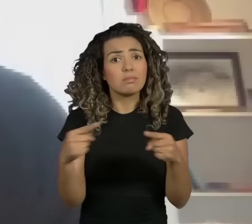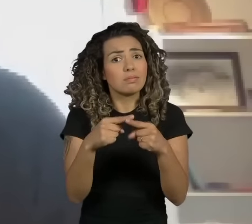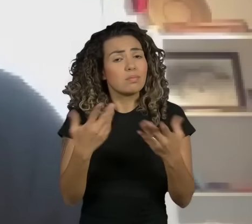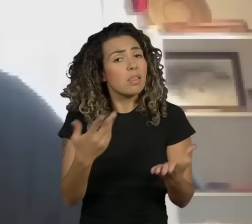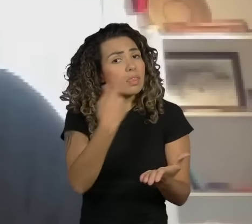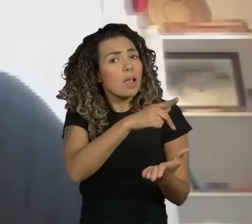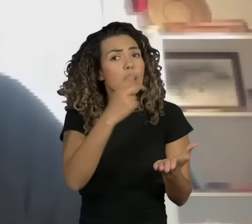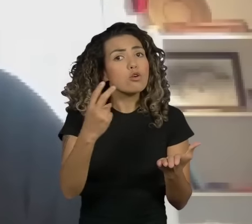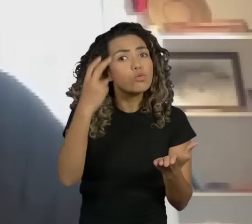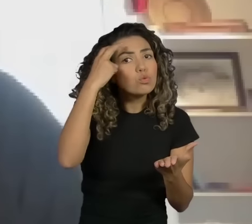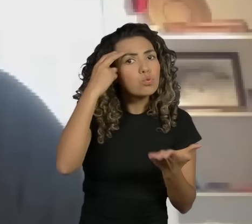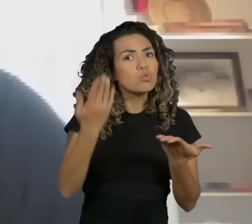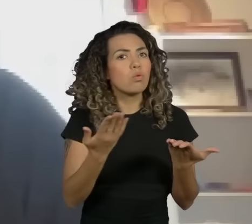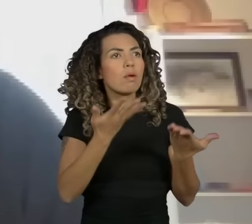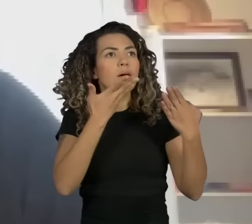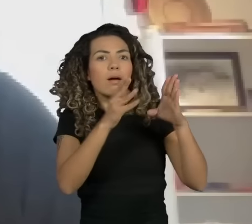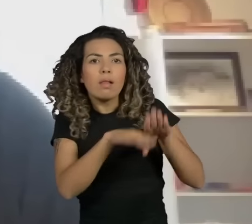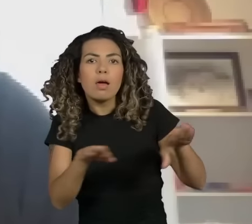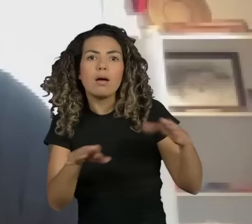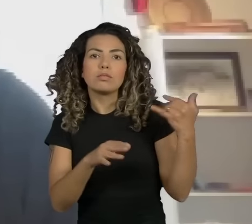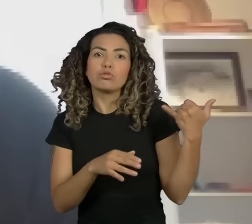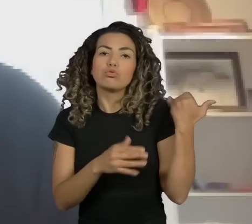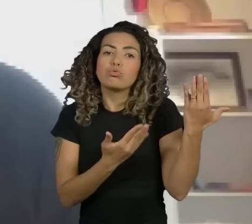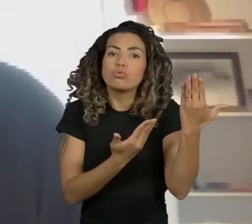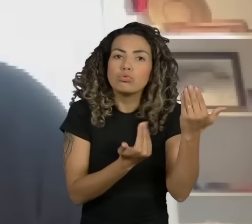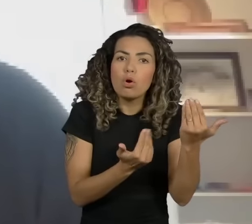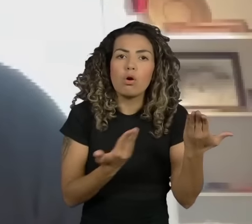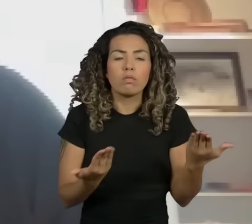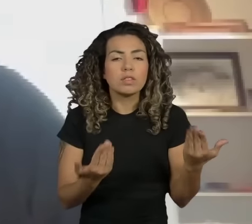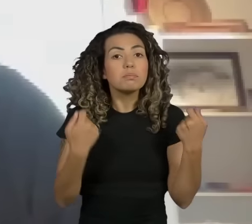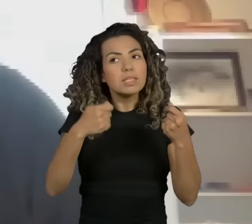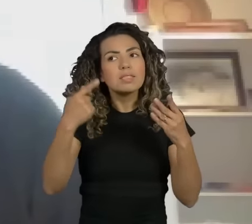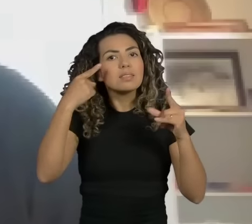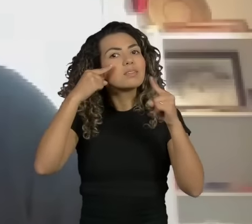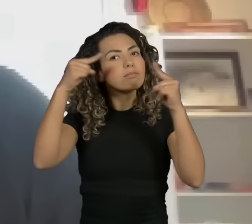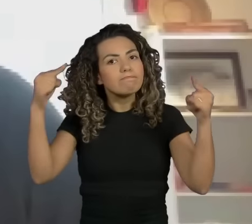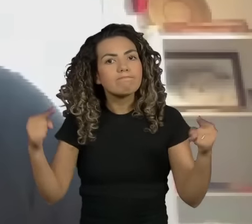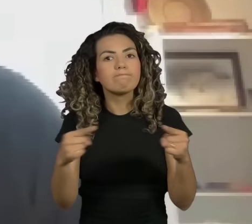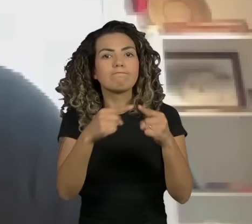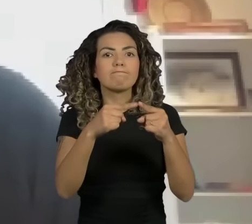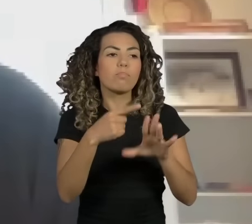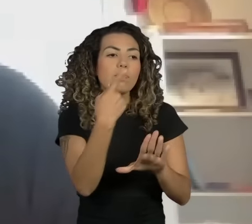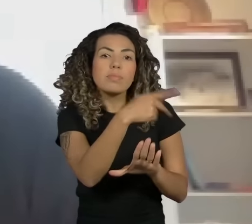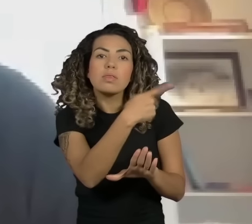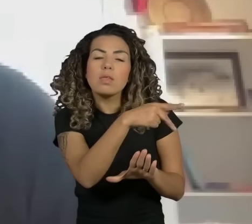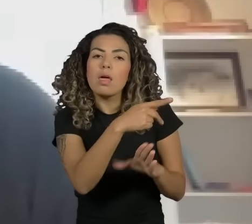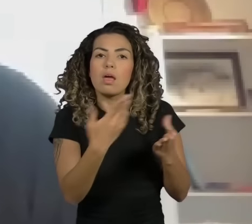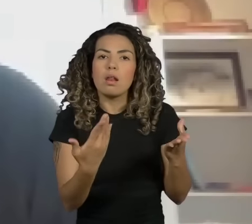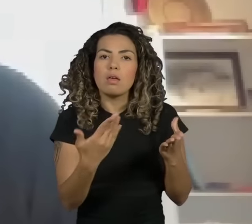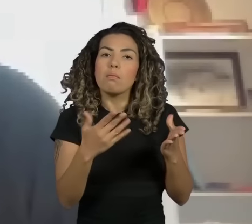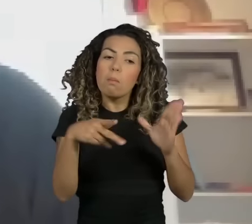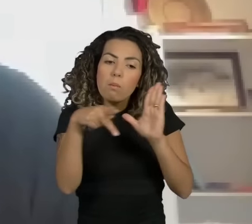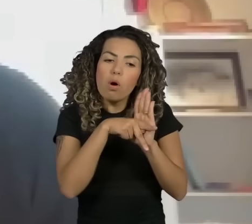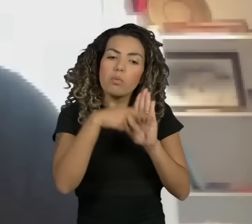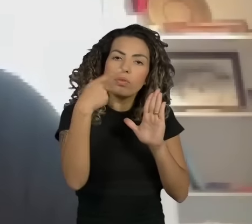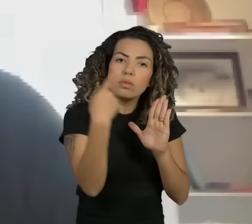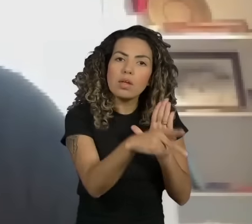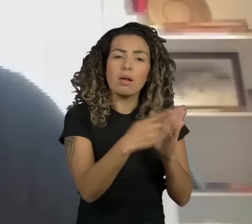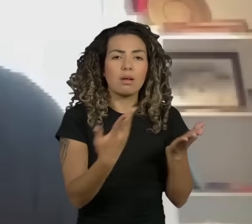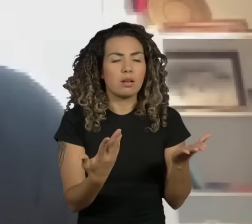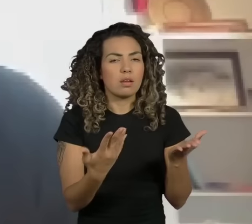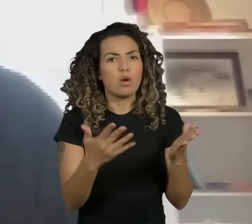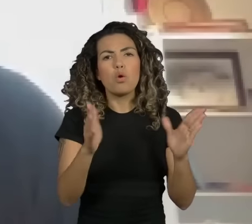sobre as crianças e sobre os jovens, e se adequar a esses sistemas próprios Yanomami